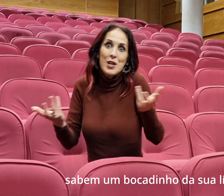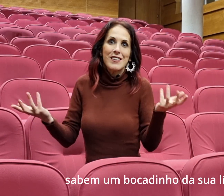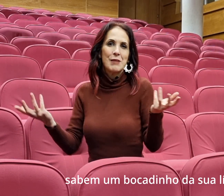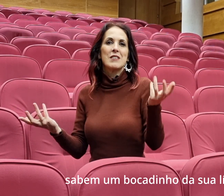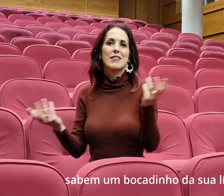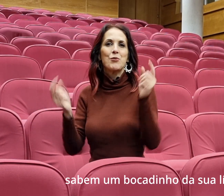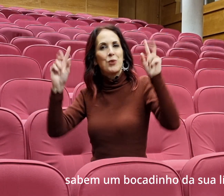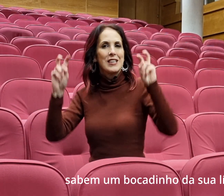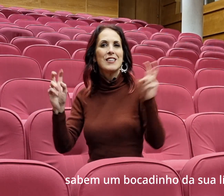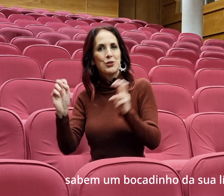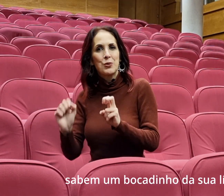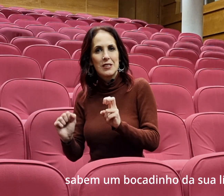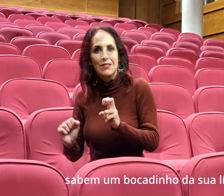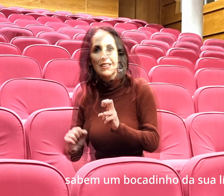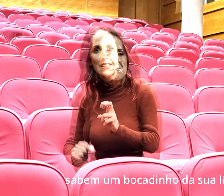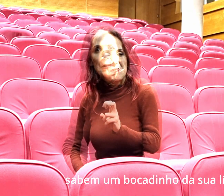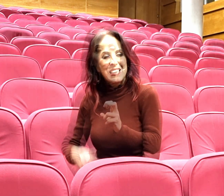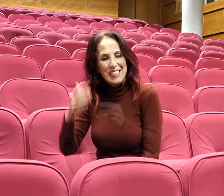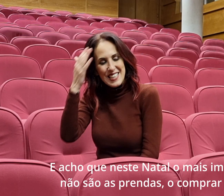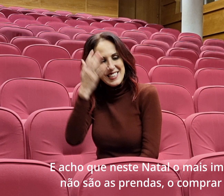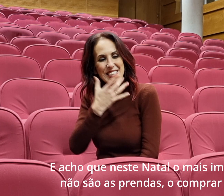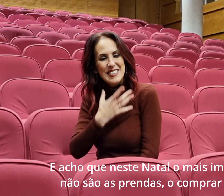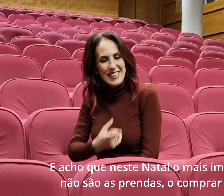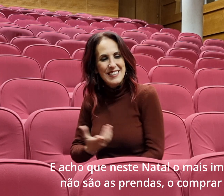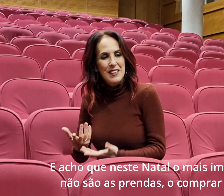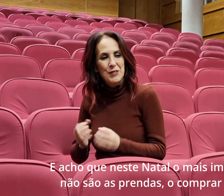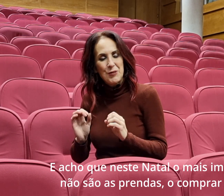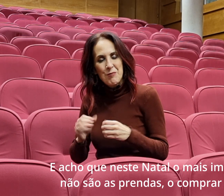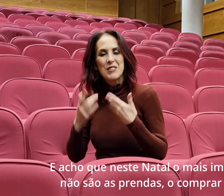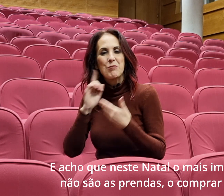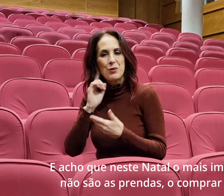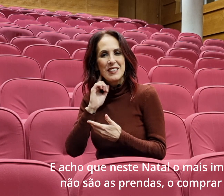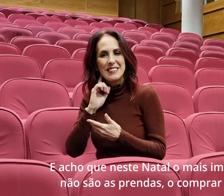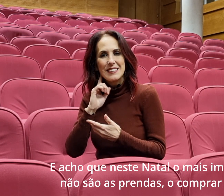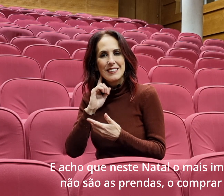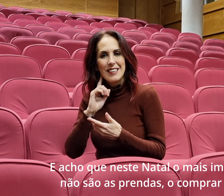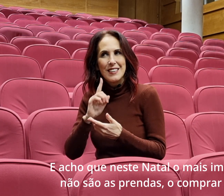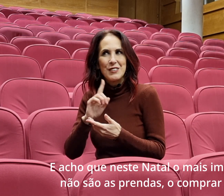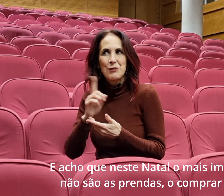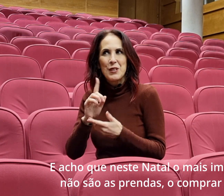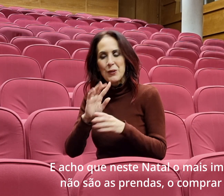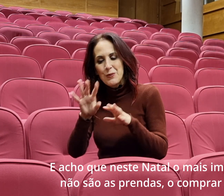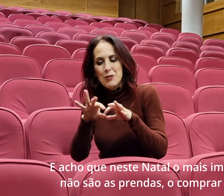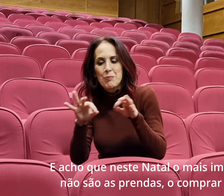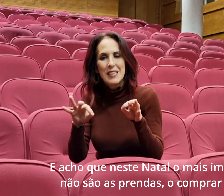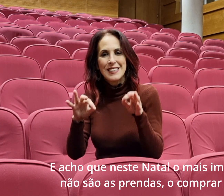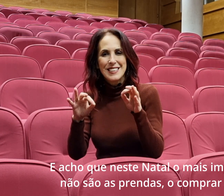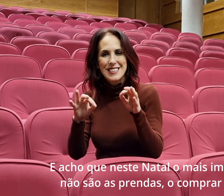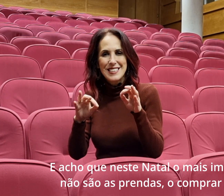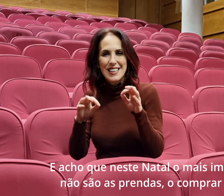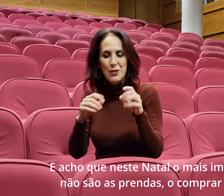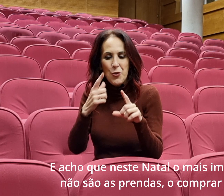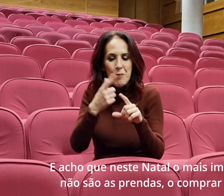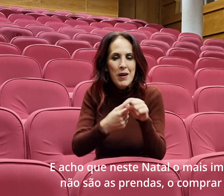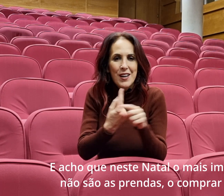a mostrar que também sabem um bocadinho da sua língua. E acho que neste Natal o mais importante não são as